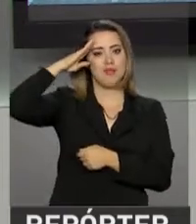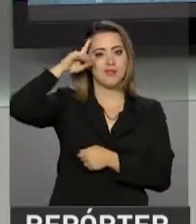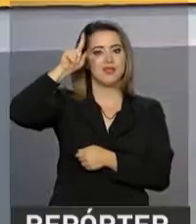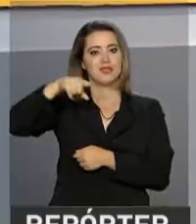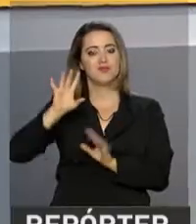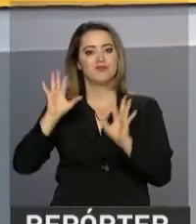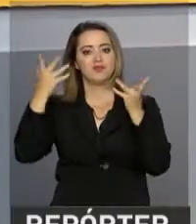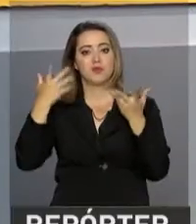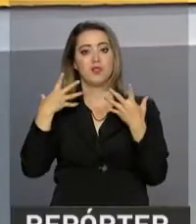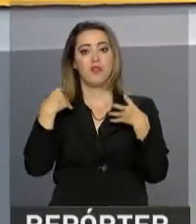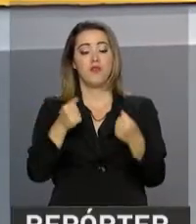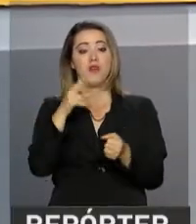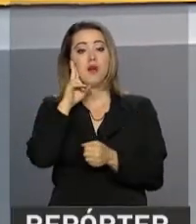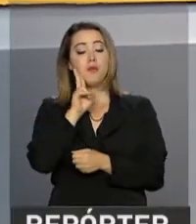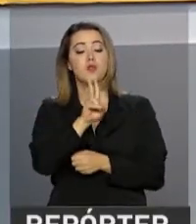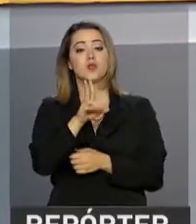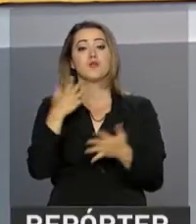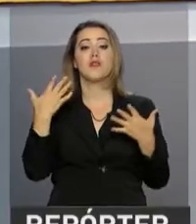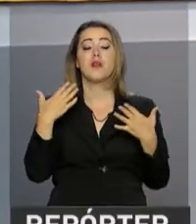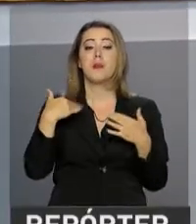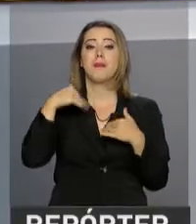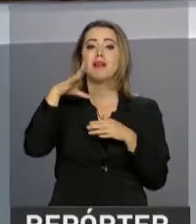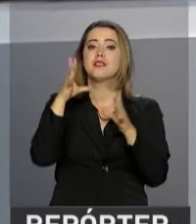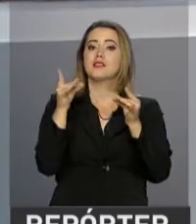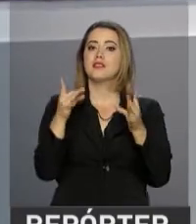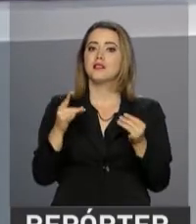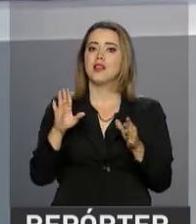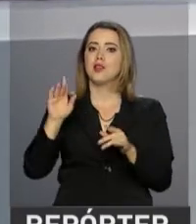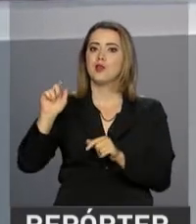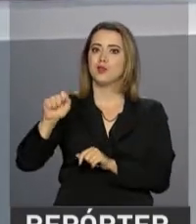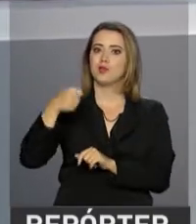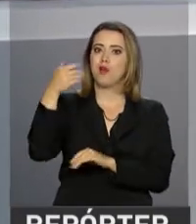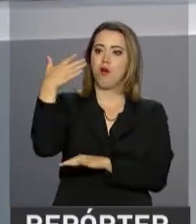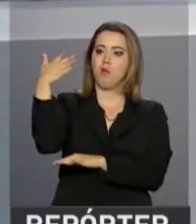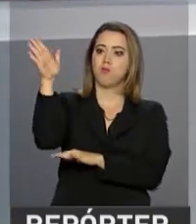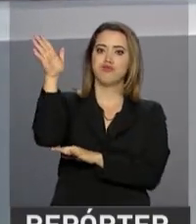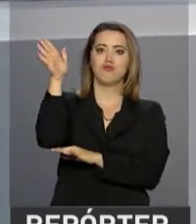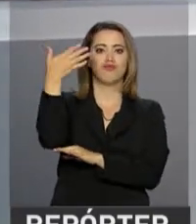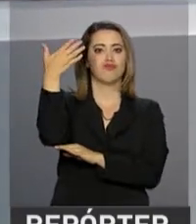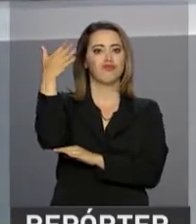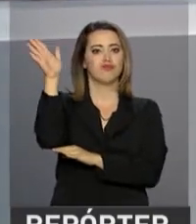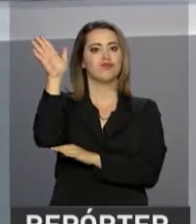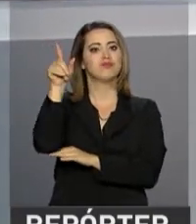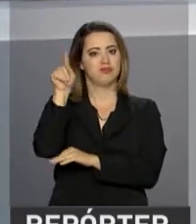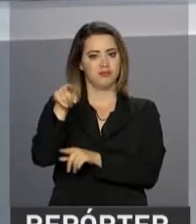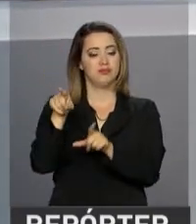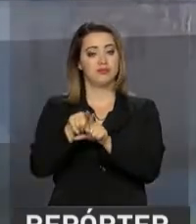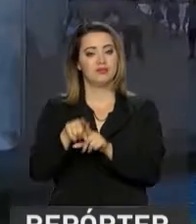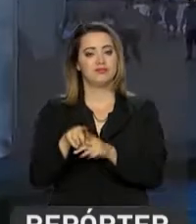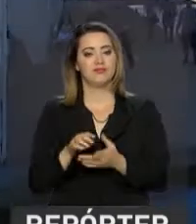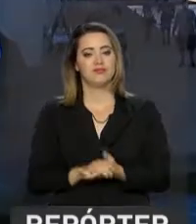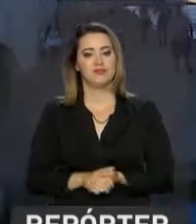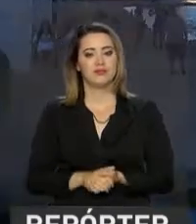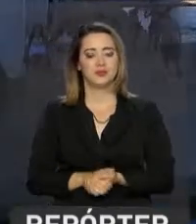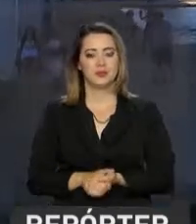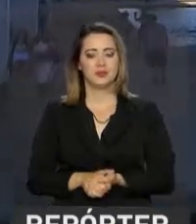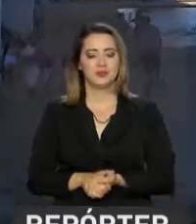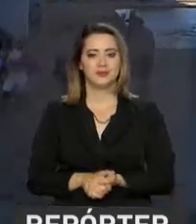evento. Nós vamos agora saber mais sobre esse símbolo nacional e também sobre esse momento cívico.